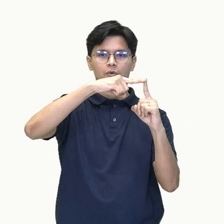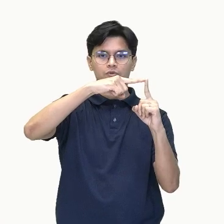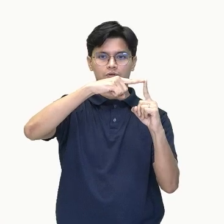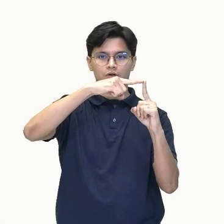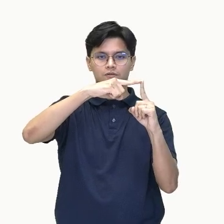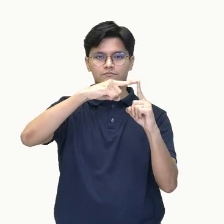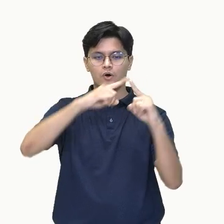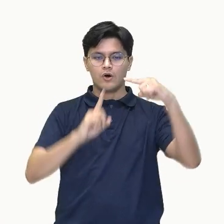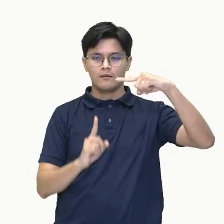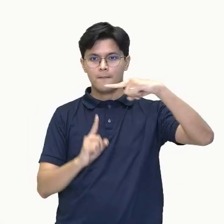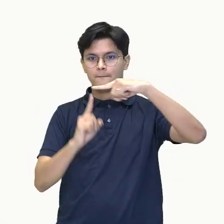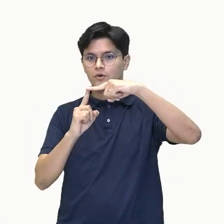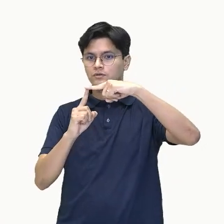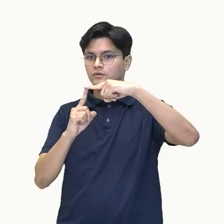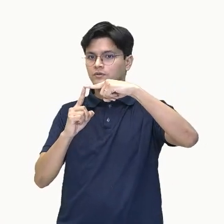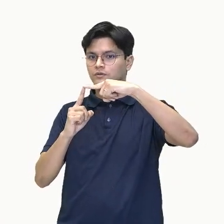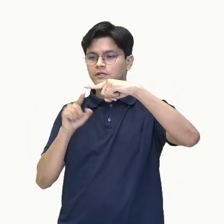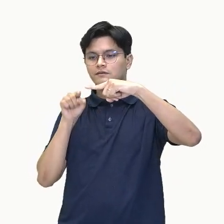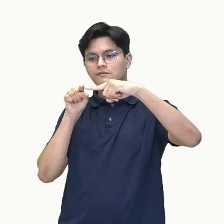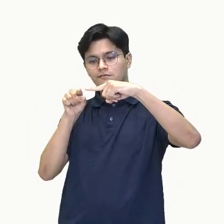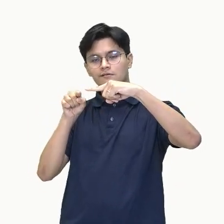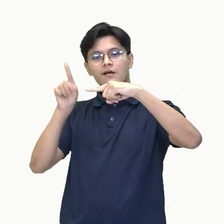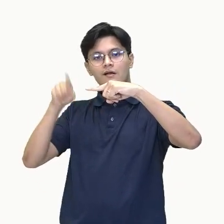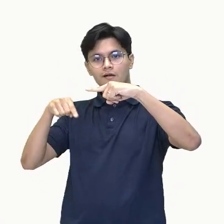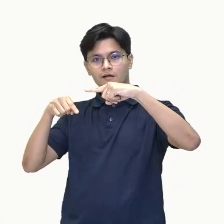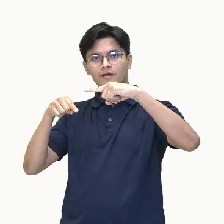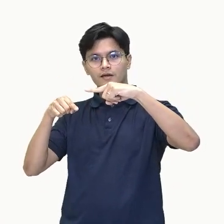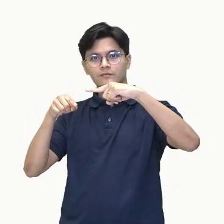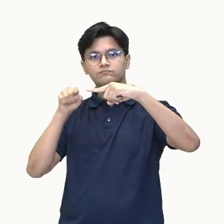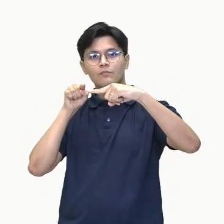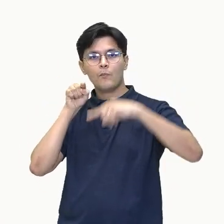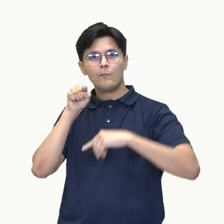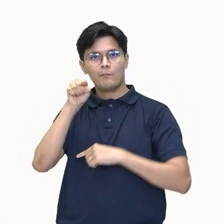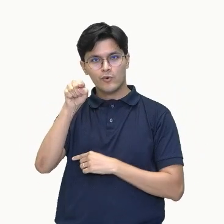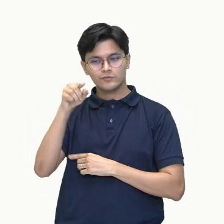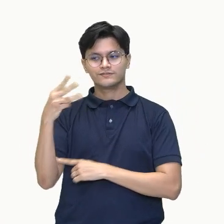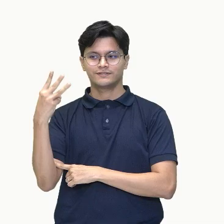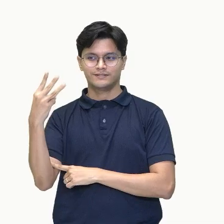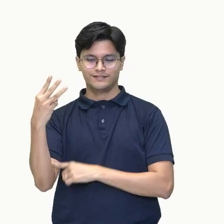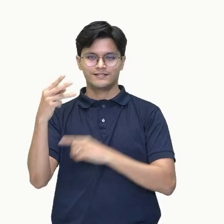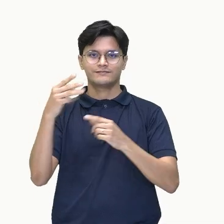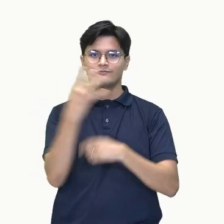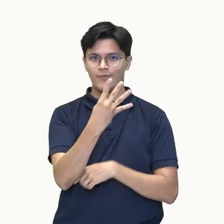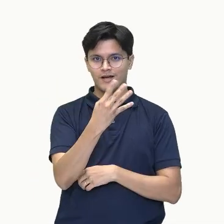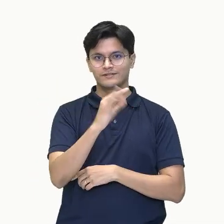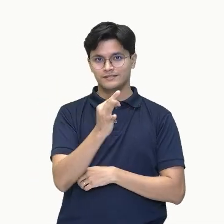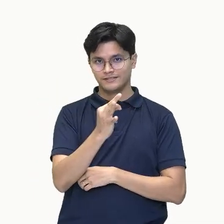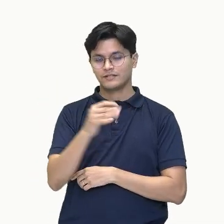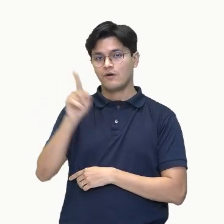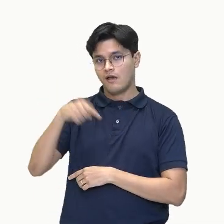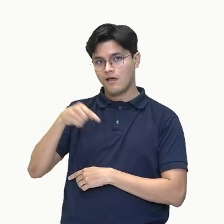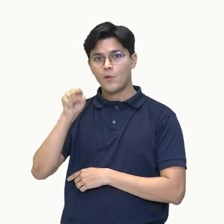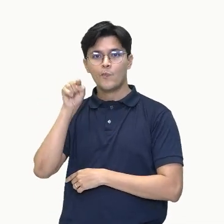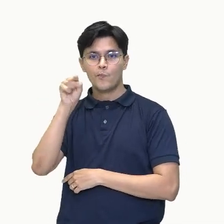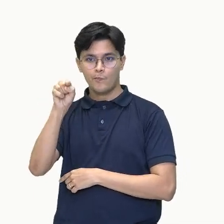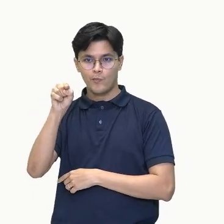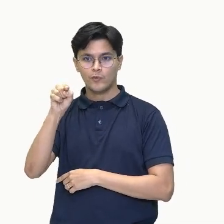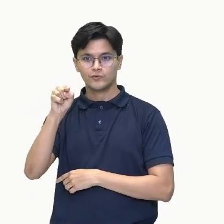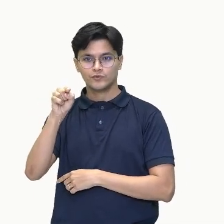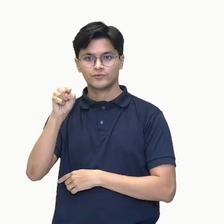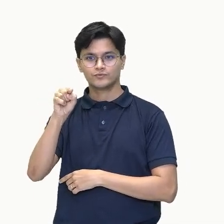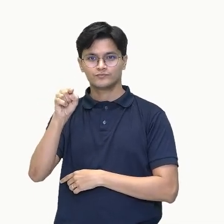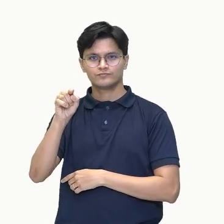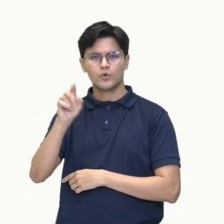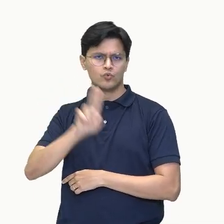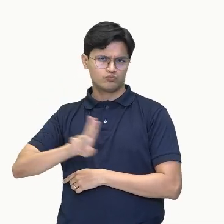duas retas é o nosso ponto 3, 4. É o ponto que aqui eu vou chamar de A.